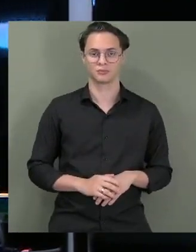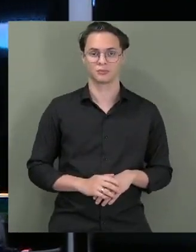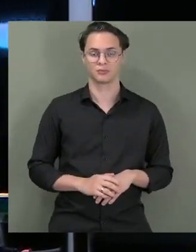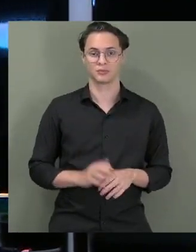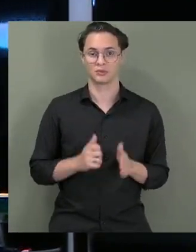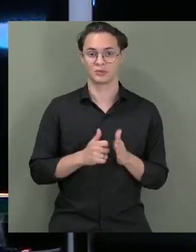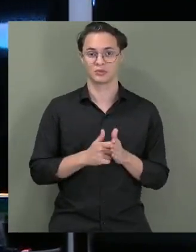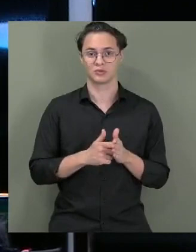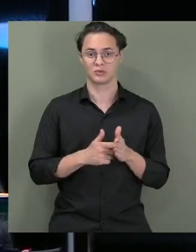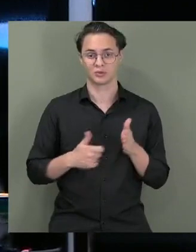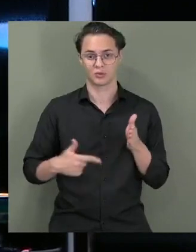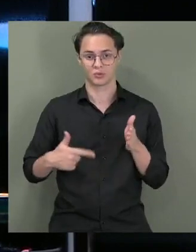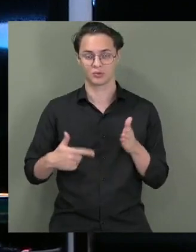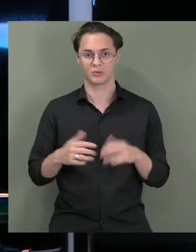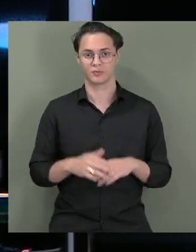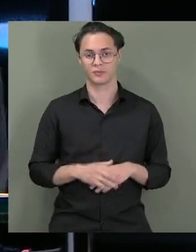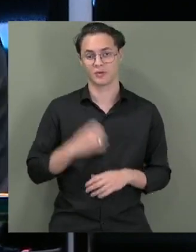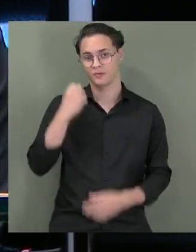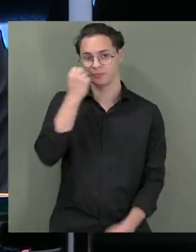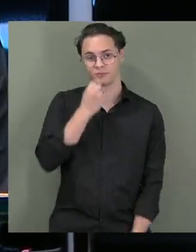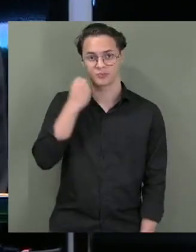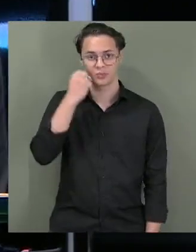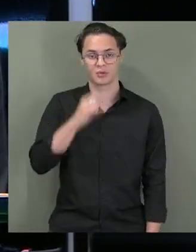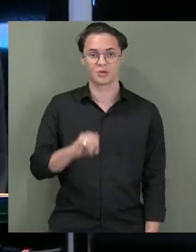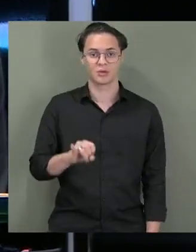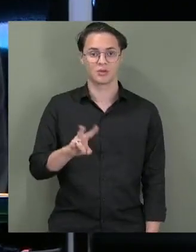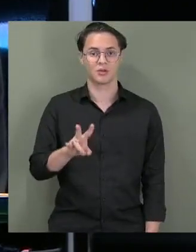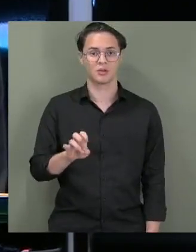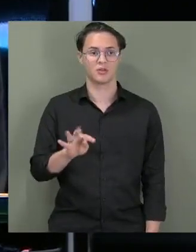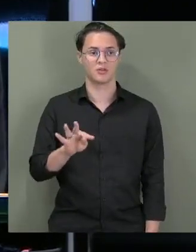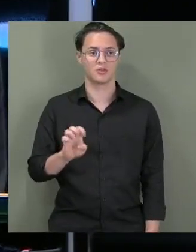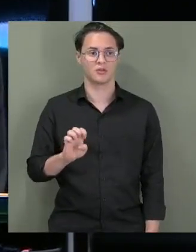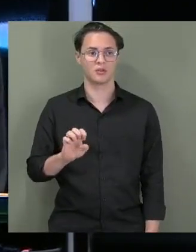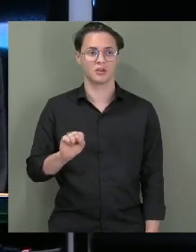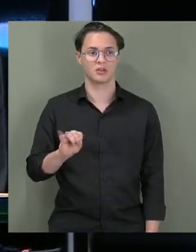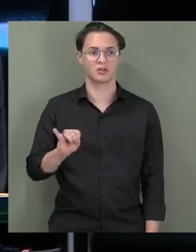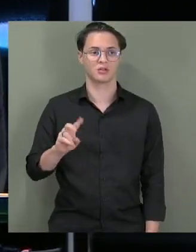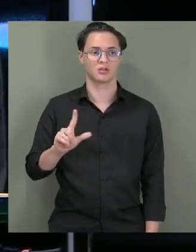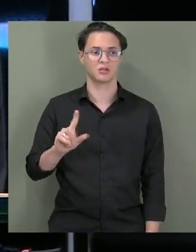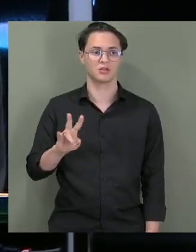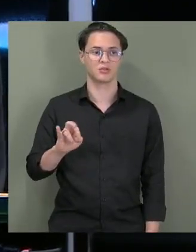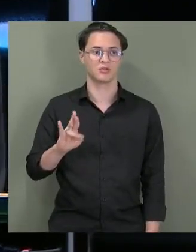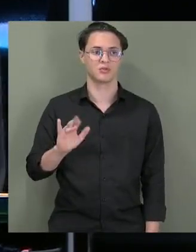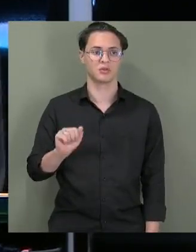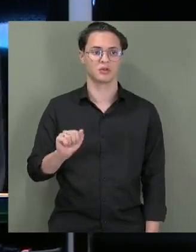Segunda suplente, senadora Ivete da Silveira.